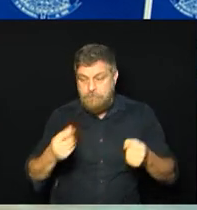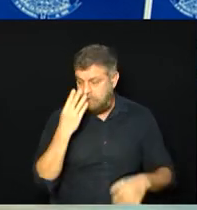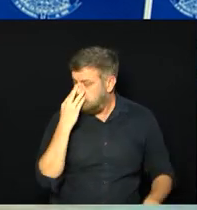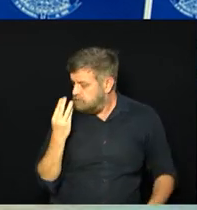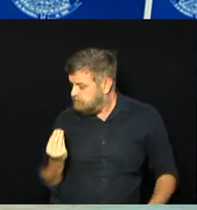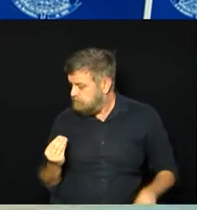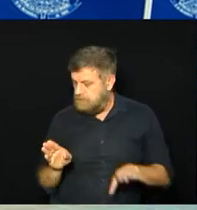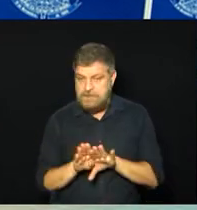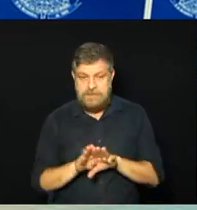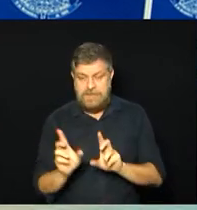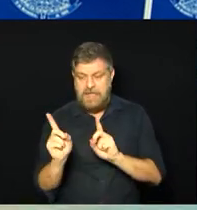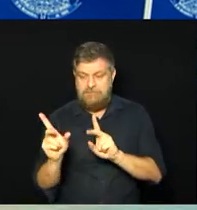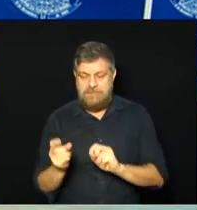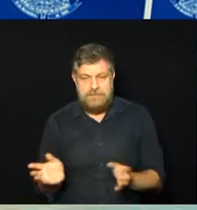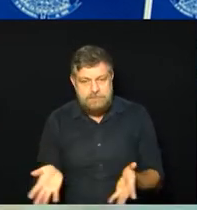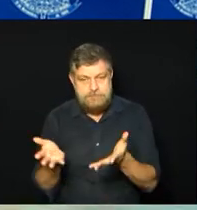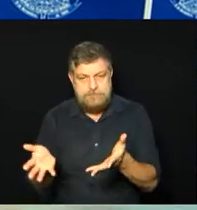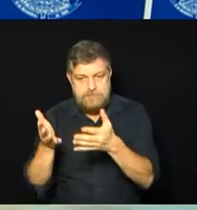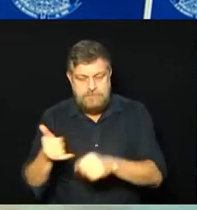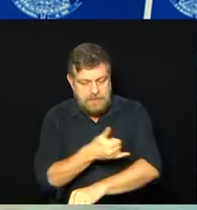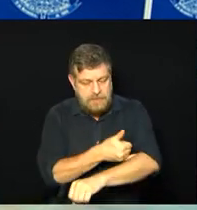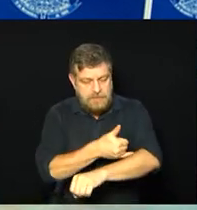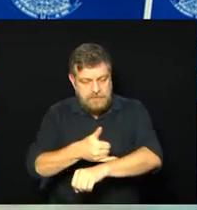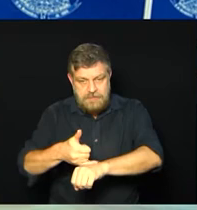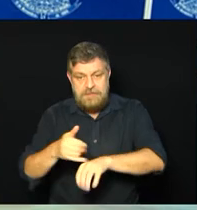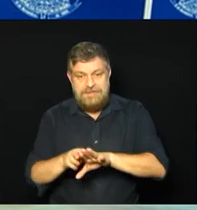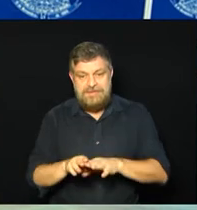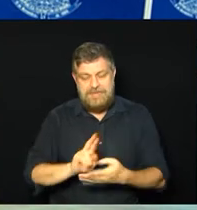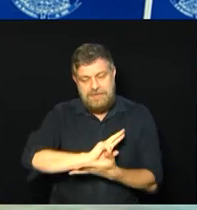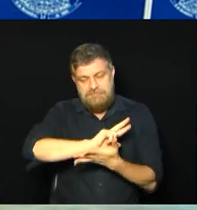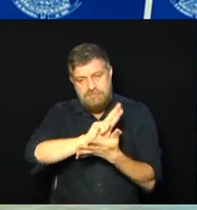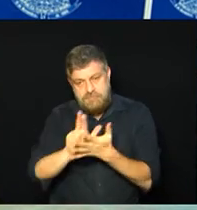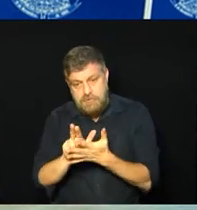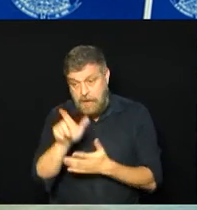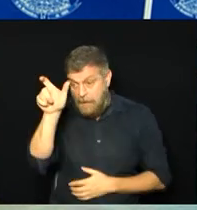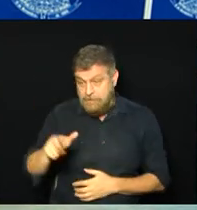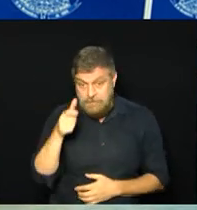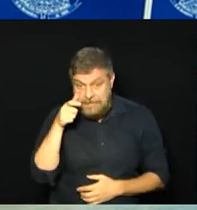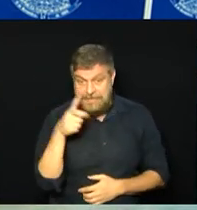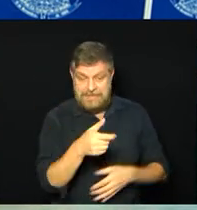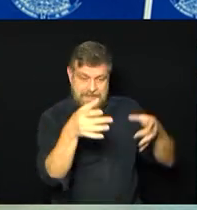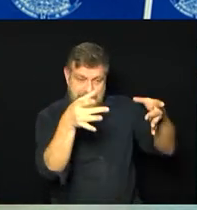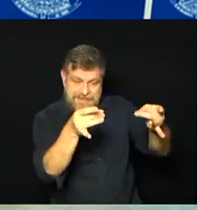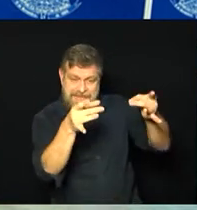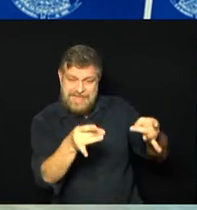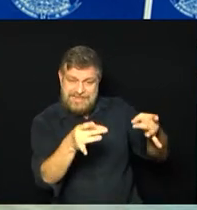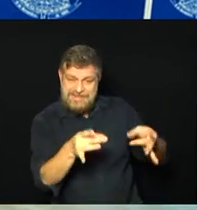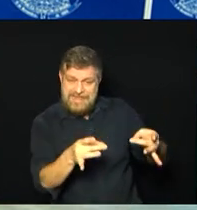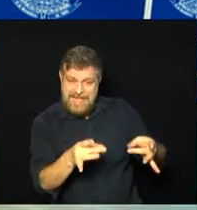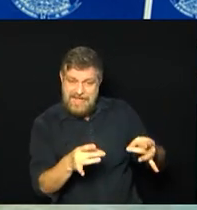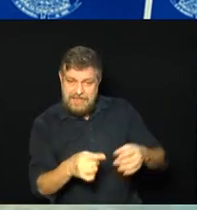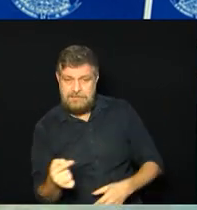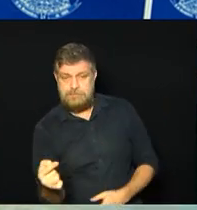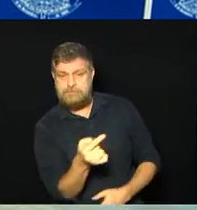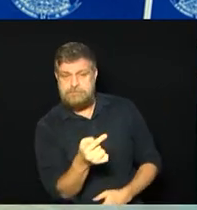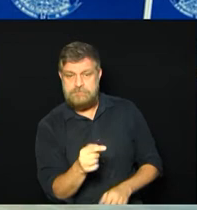vendas, soldador, entre outras vagas. O interessado encontra detalhes de cada oportunidade